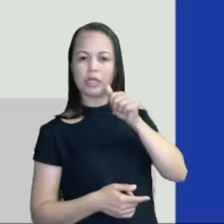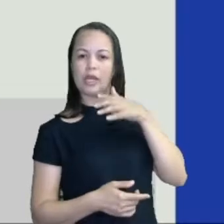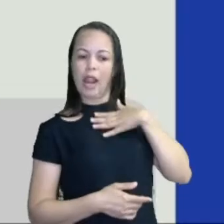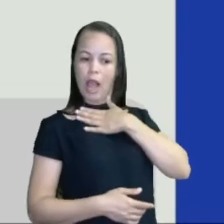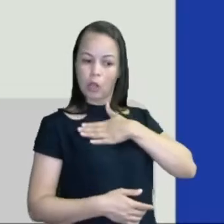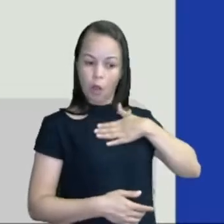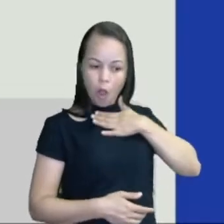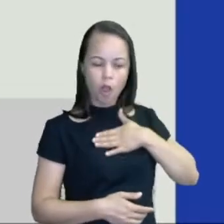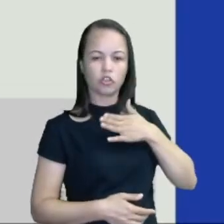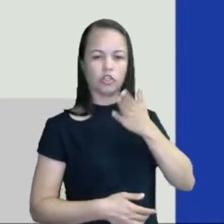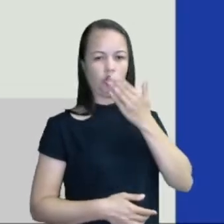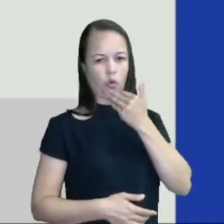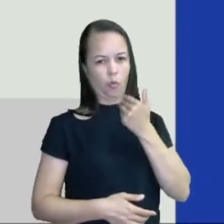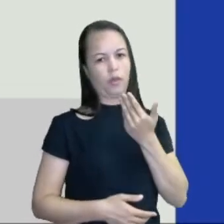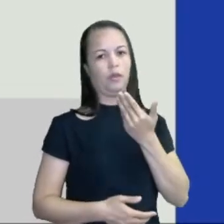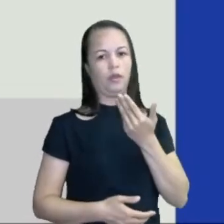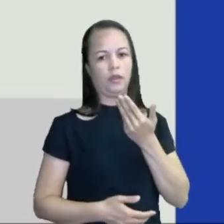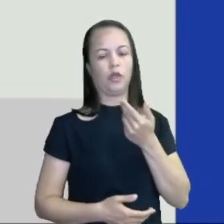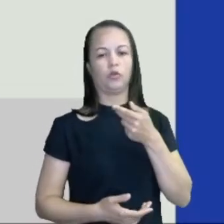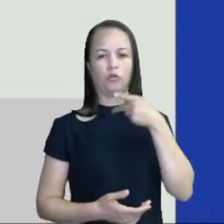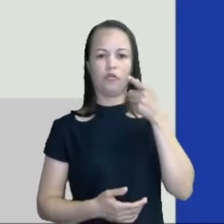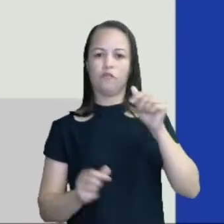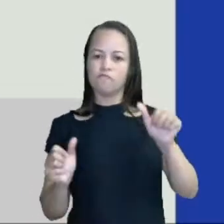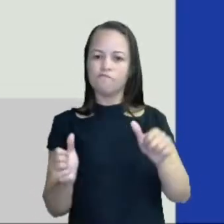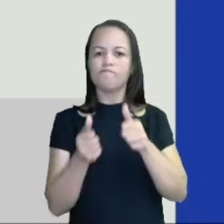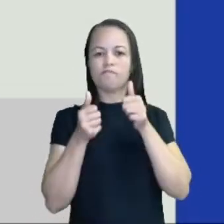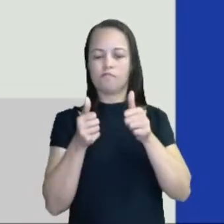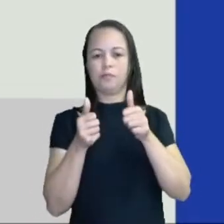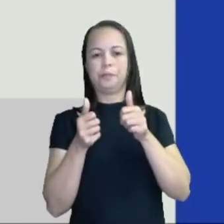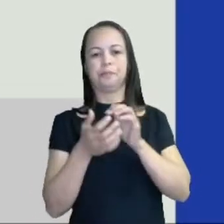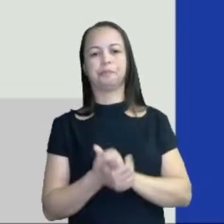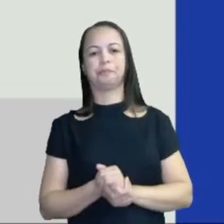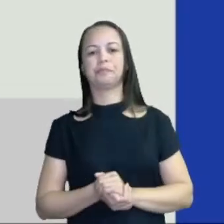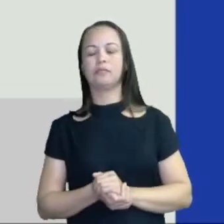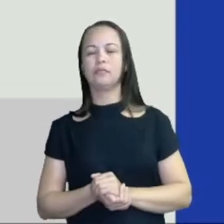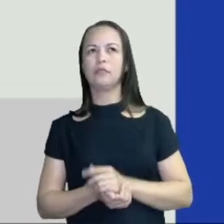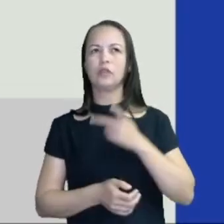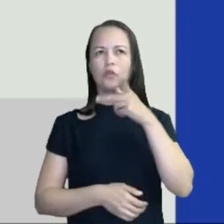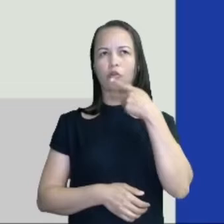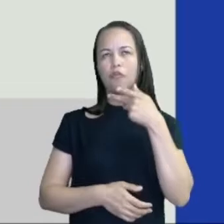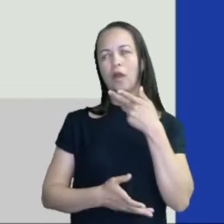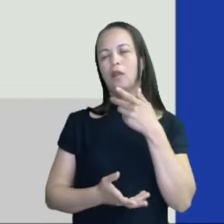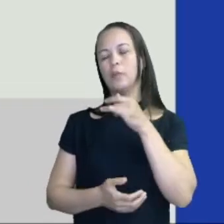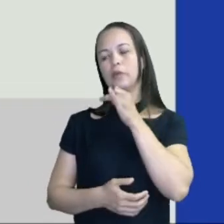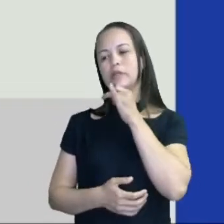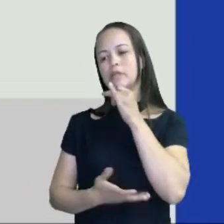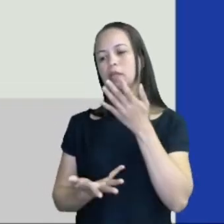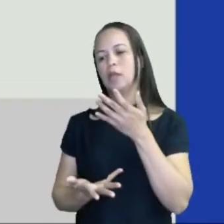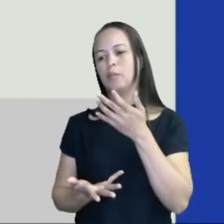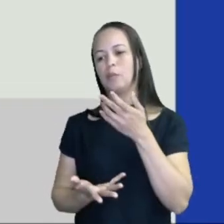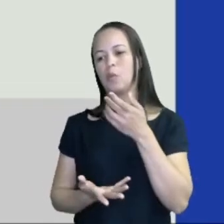afirmativa. Quando eu chego e digo, ele não gosta de calor, eu estou